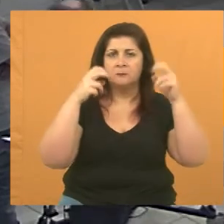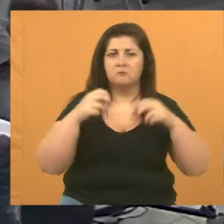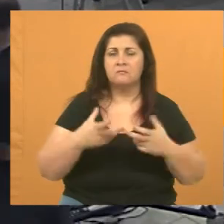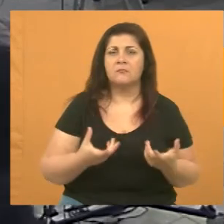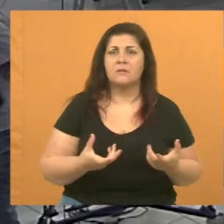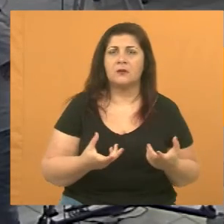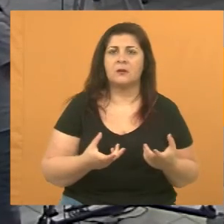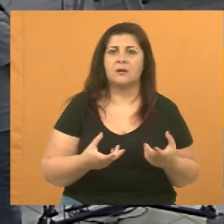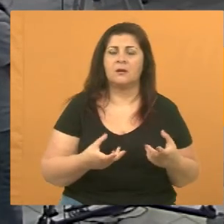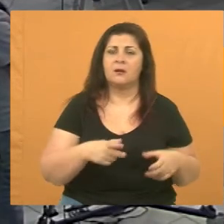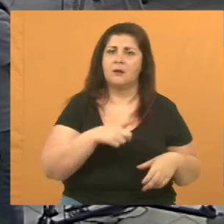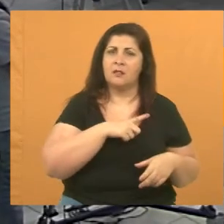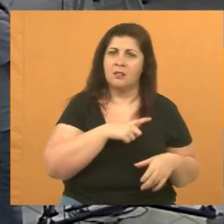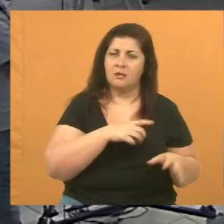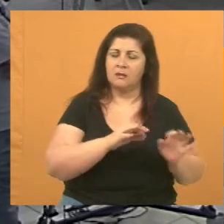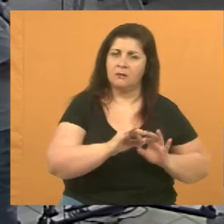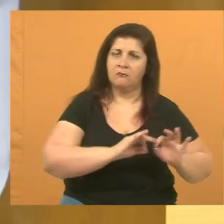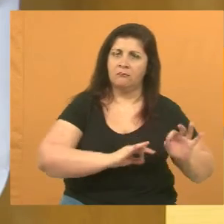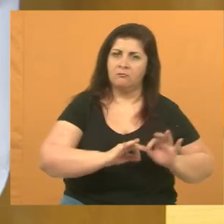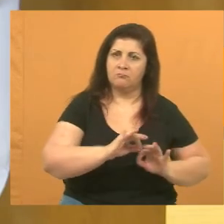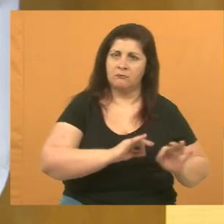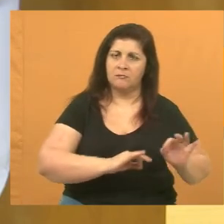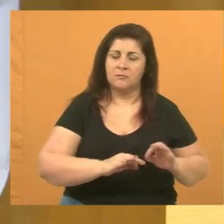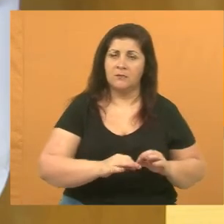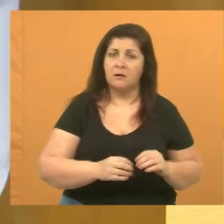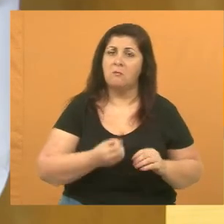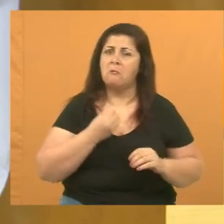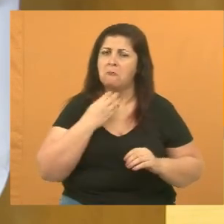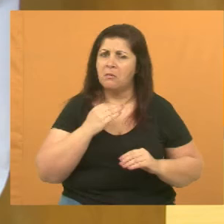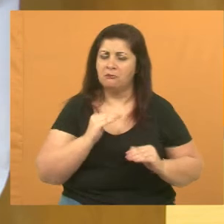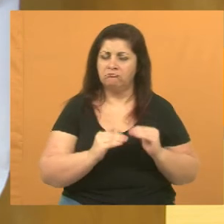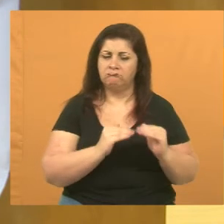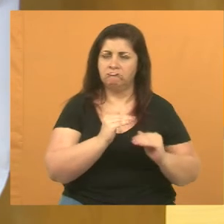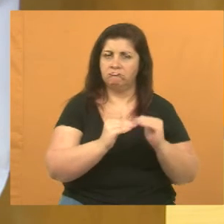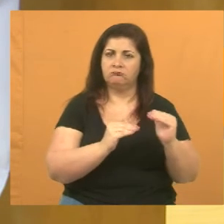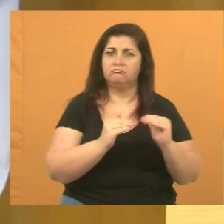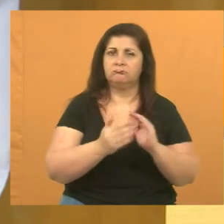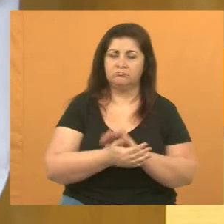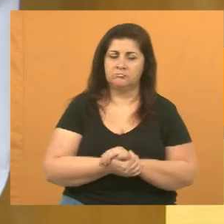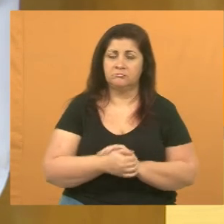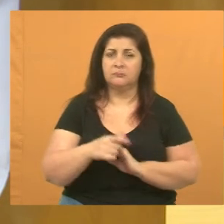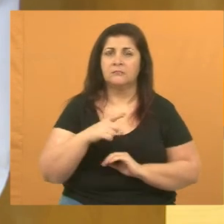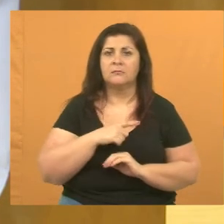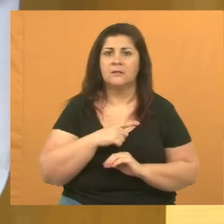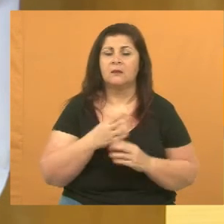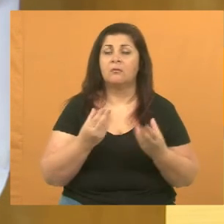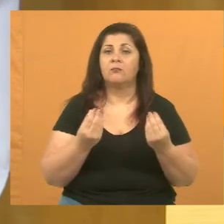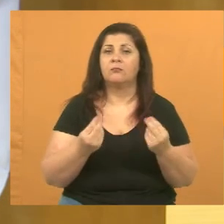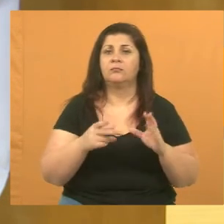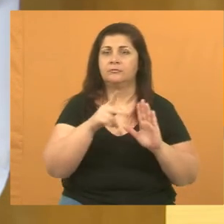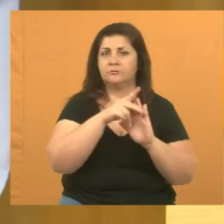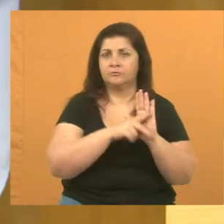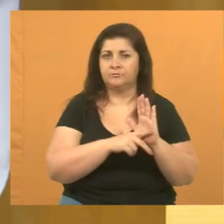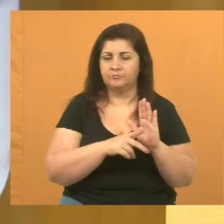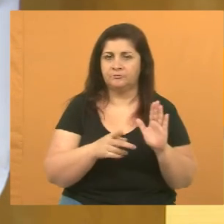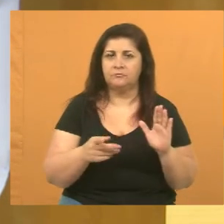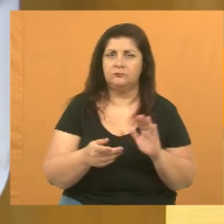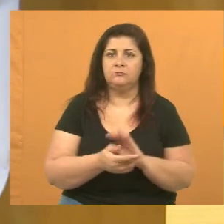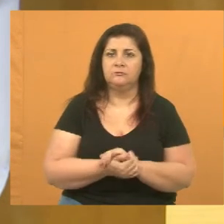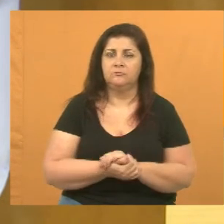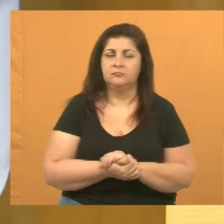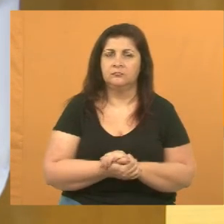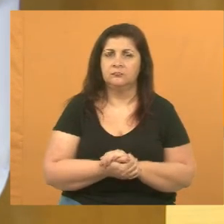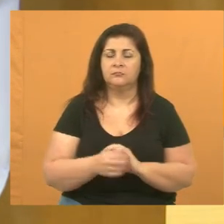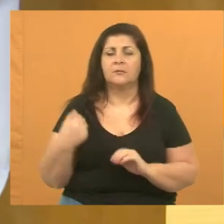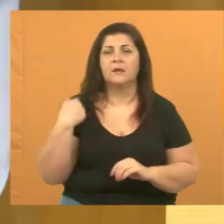tem uma organização muito bem organizada. E tem vários projetos que a